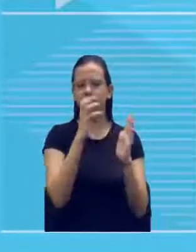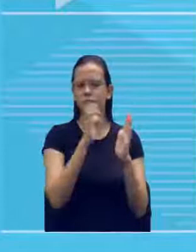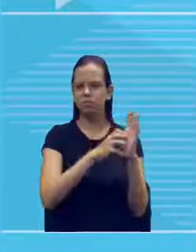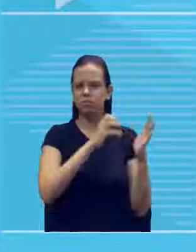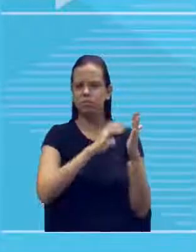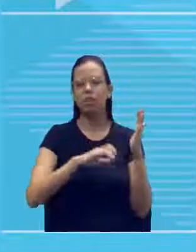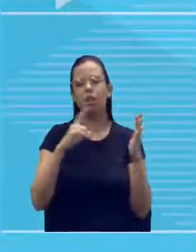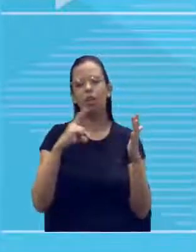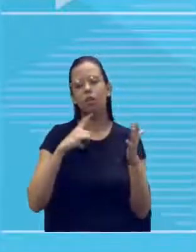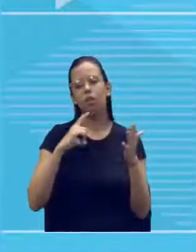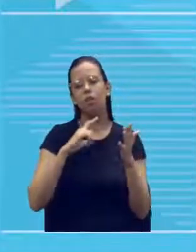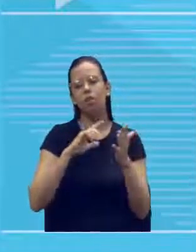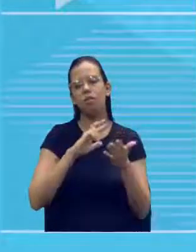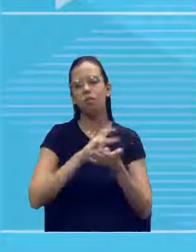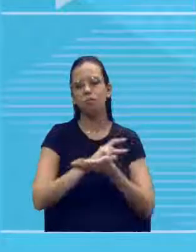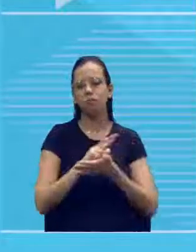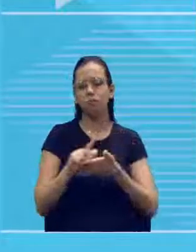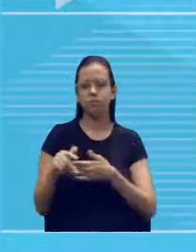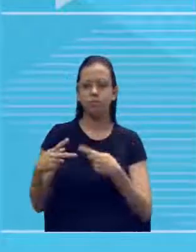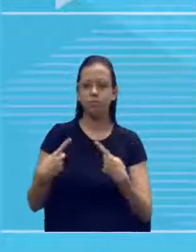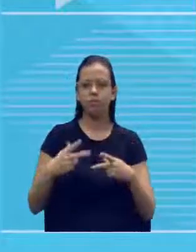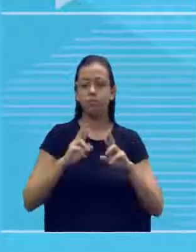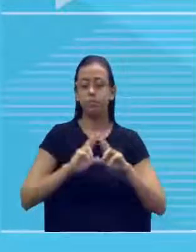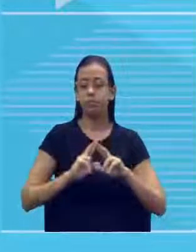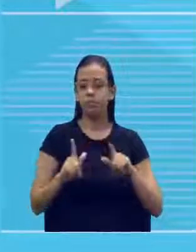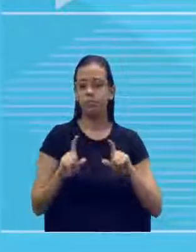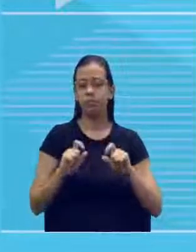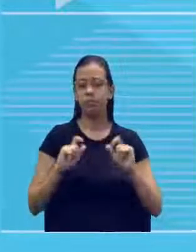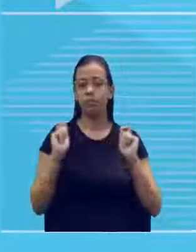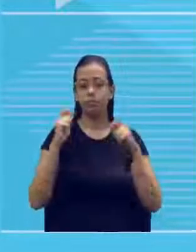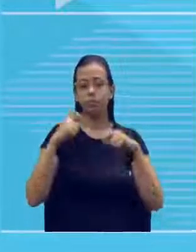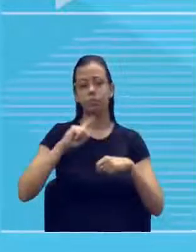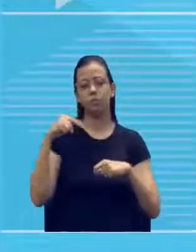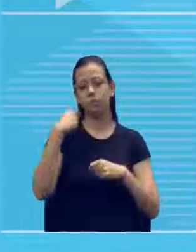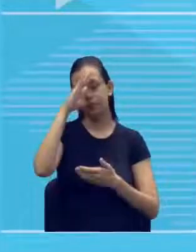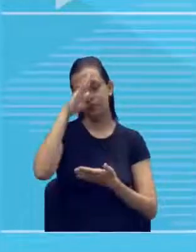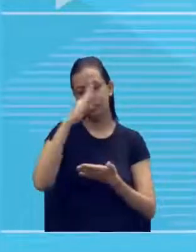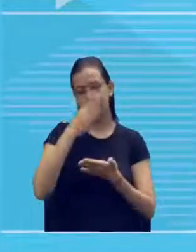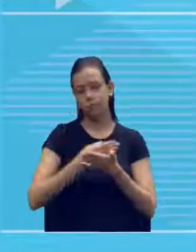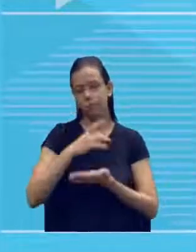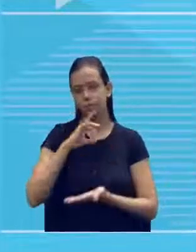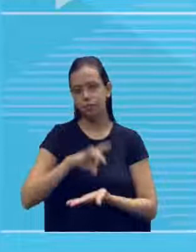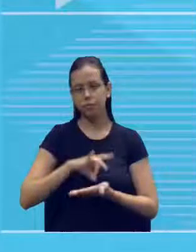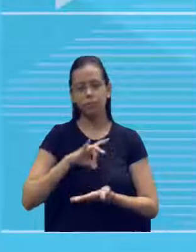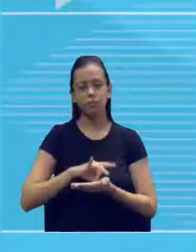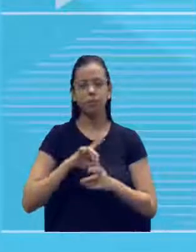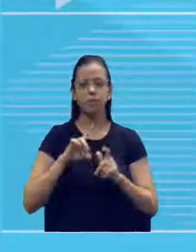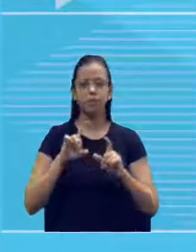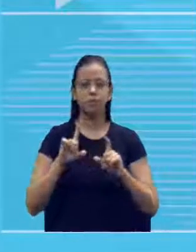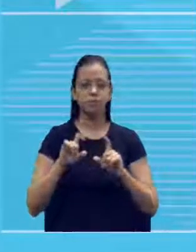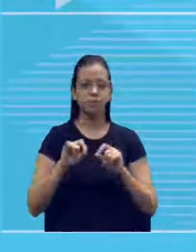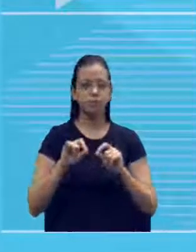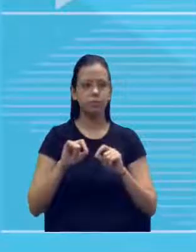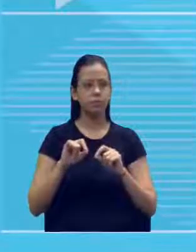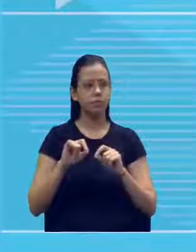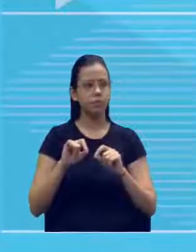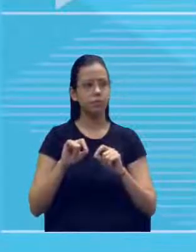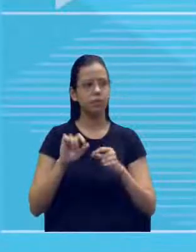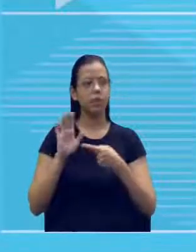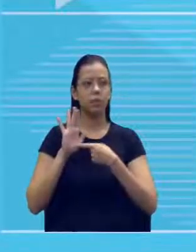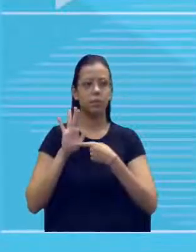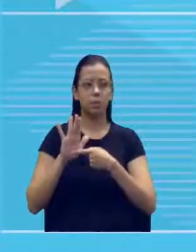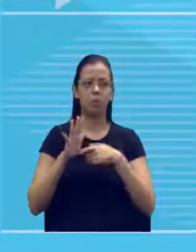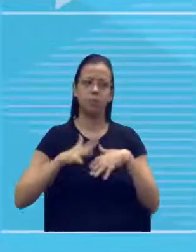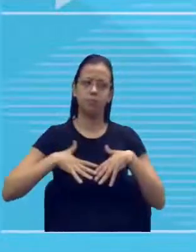formas diferentes que nos levam a acreditar realmente que eles estão manifestando a